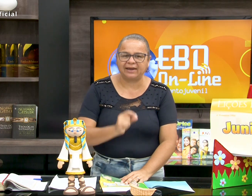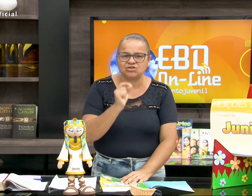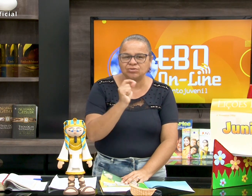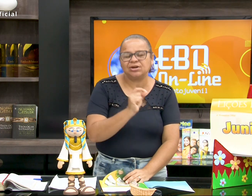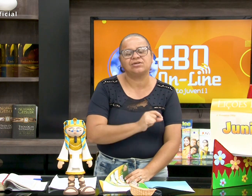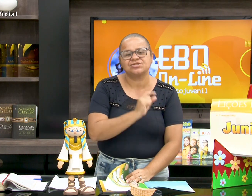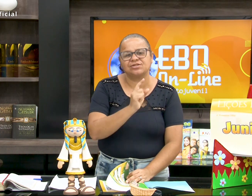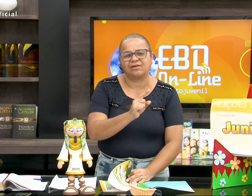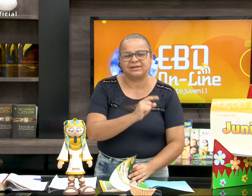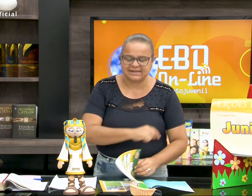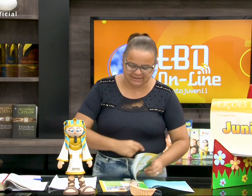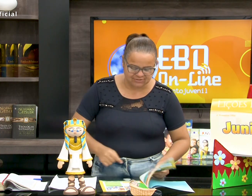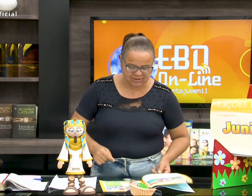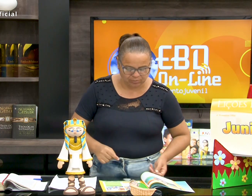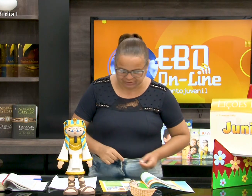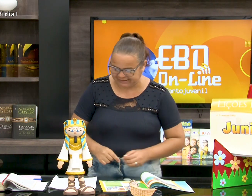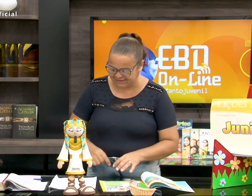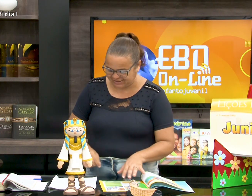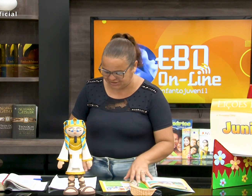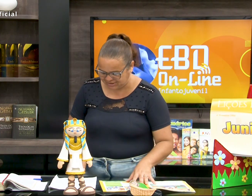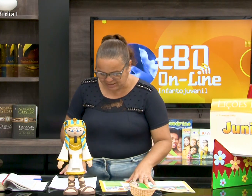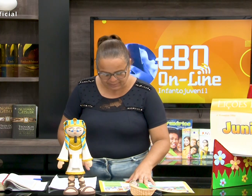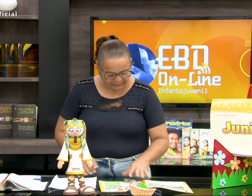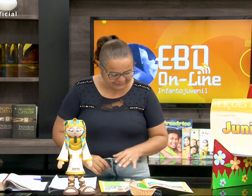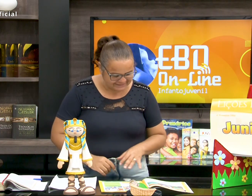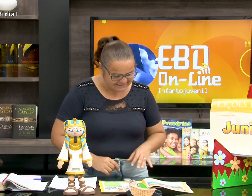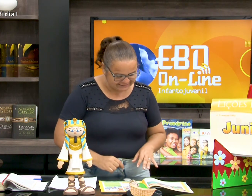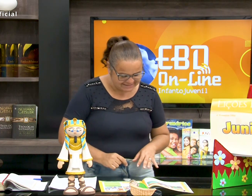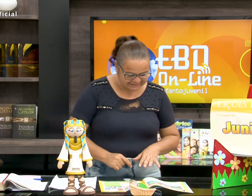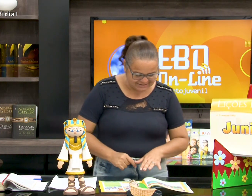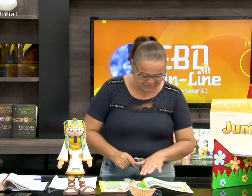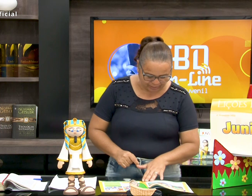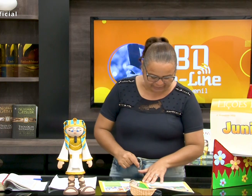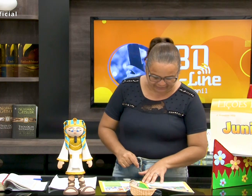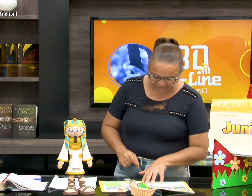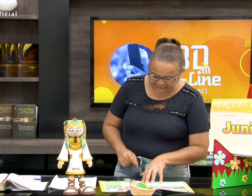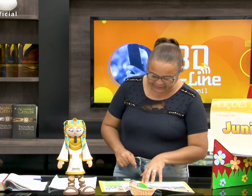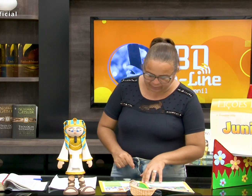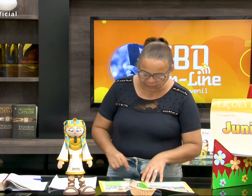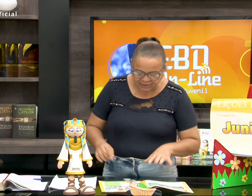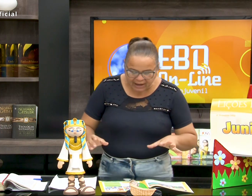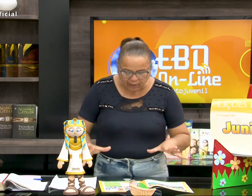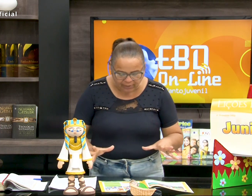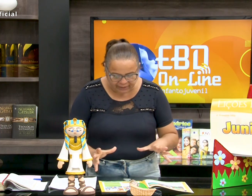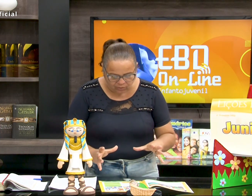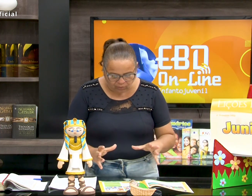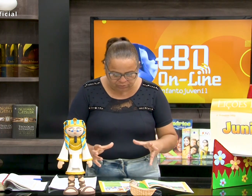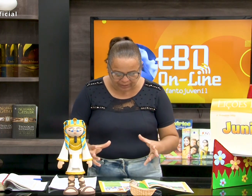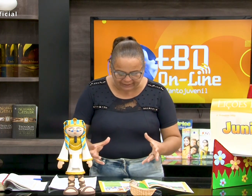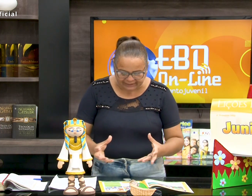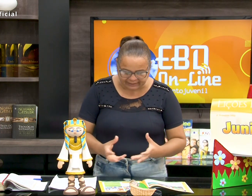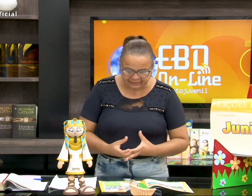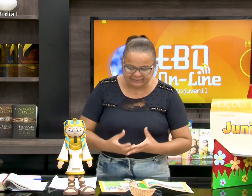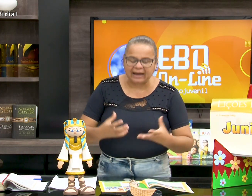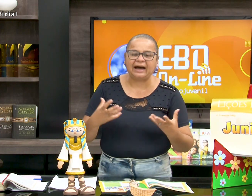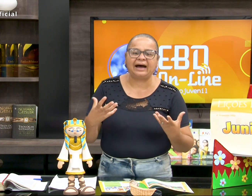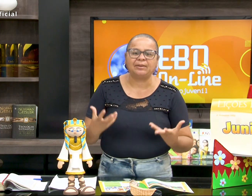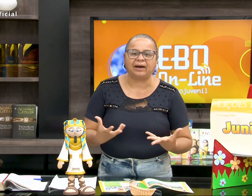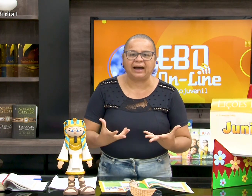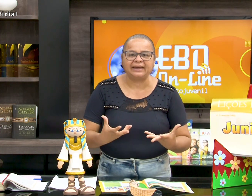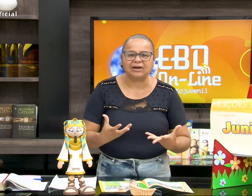porque juniores de 9 a 10 anos são muito inteligentes, pode ter certeza disso também, tá bom? O encontro ali